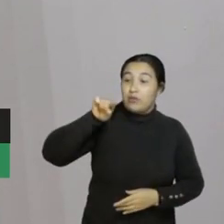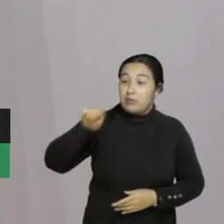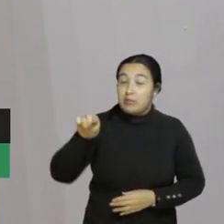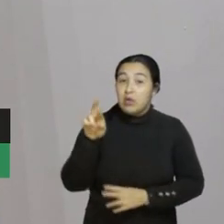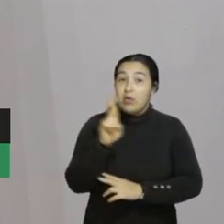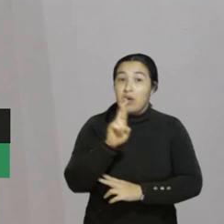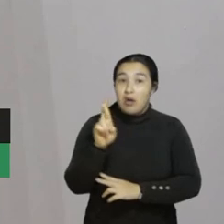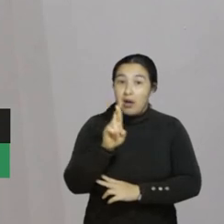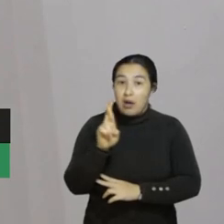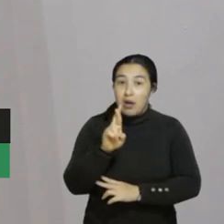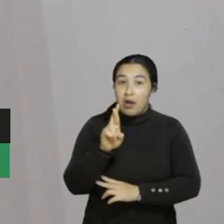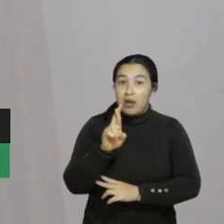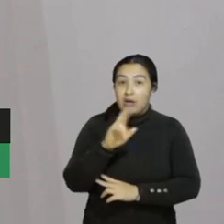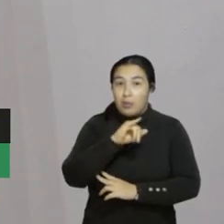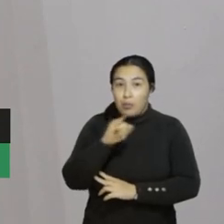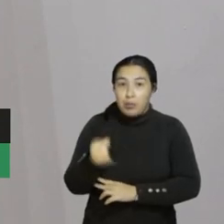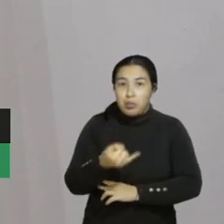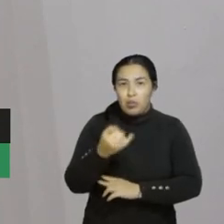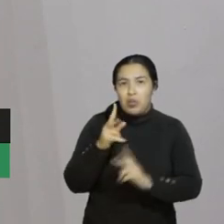R$ 9.000